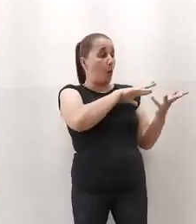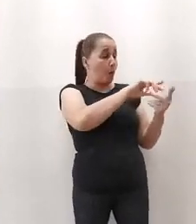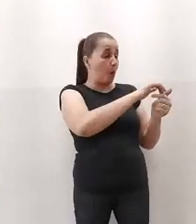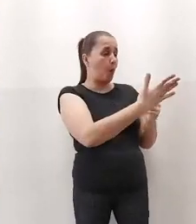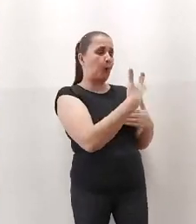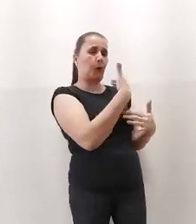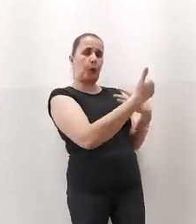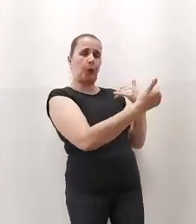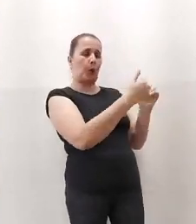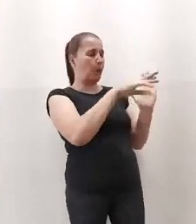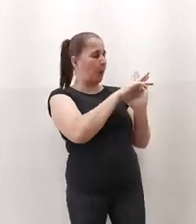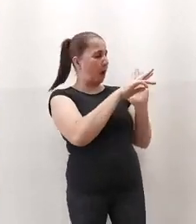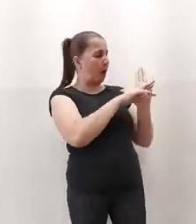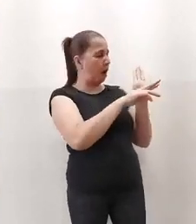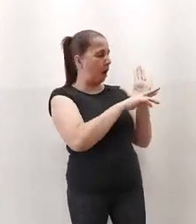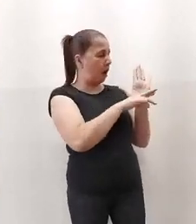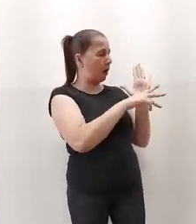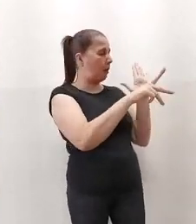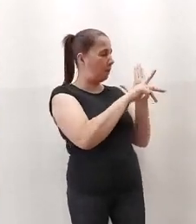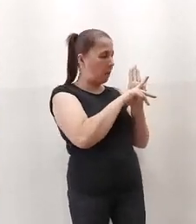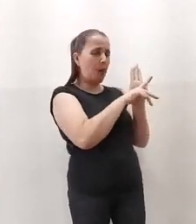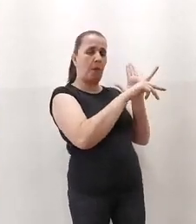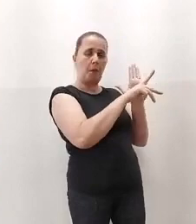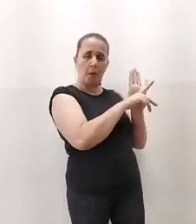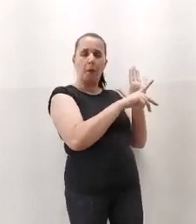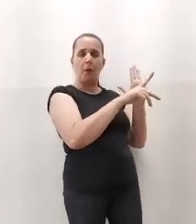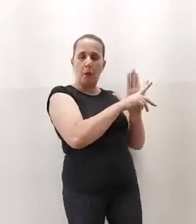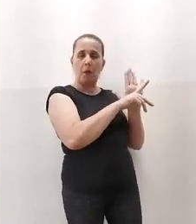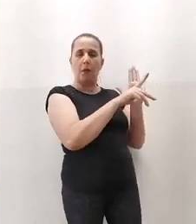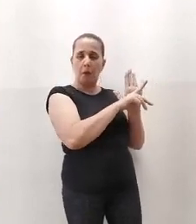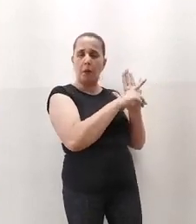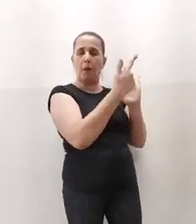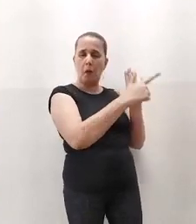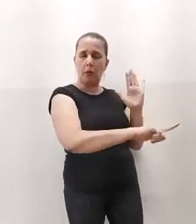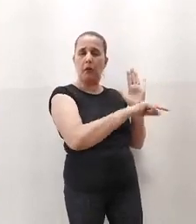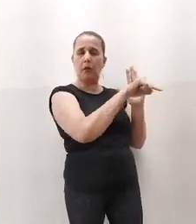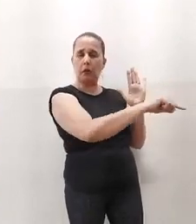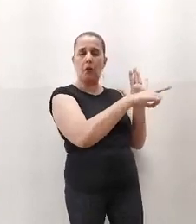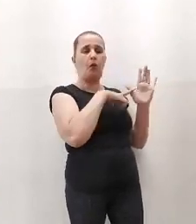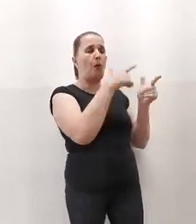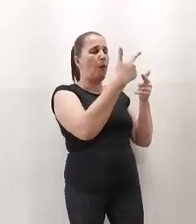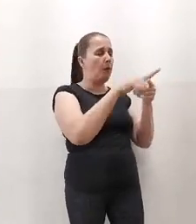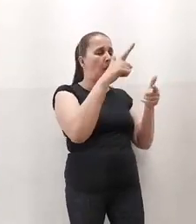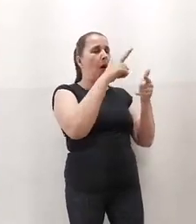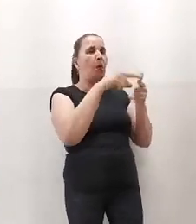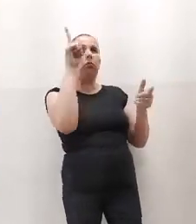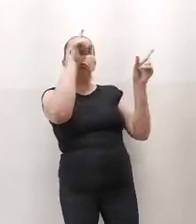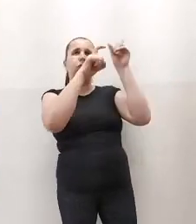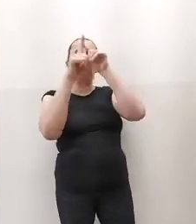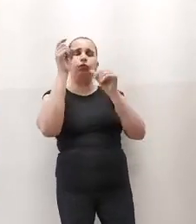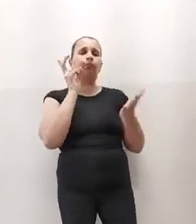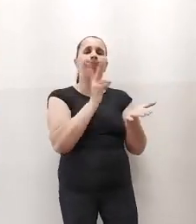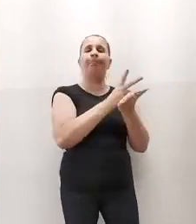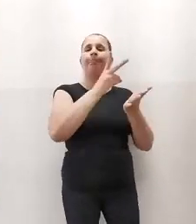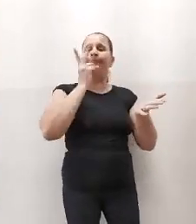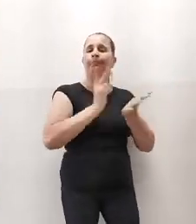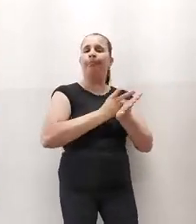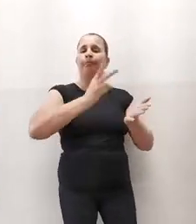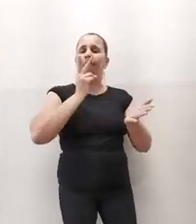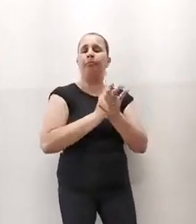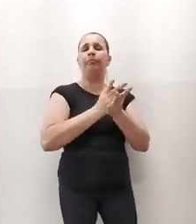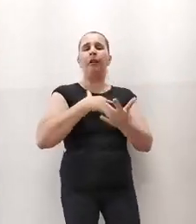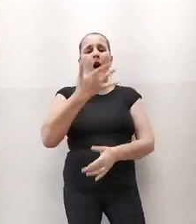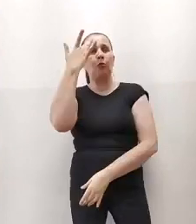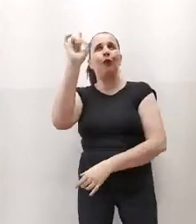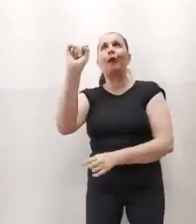estabelece coisas para você viver novamente, novamente, os mesmos problemas, as dificuldades. Aí você fala assim, mas eu não